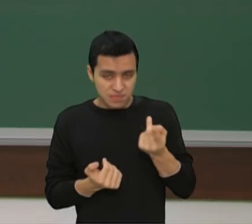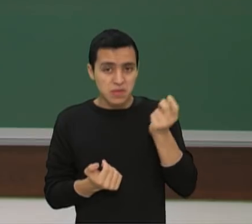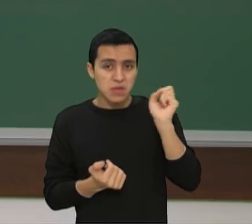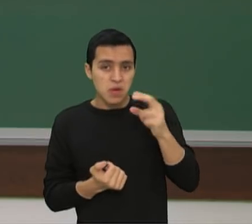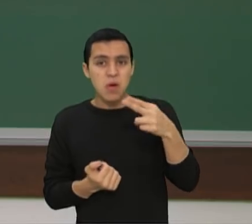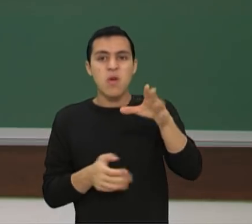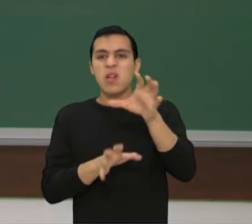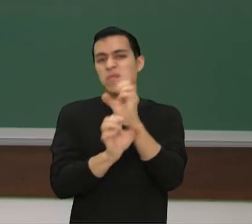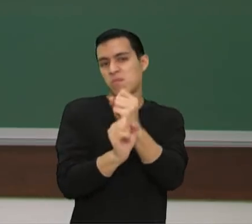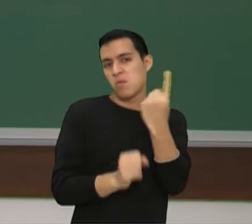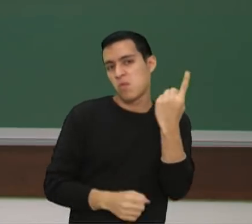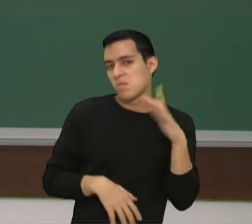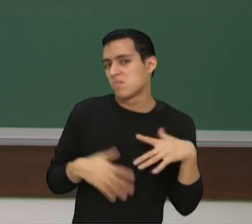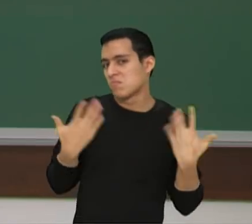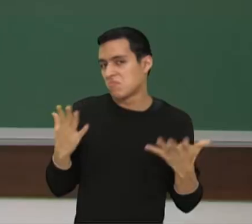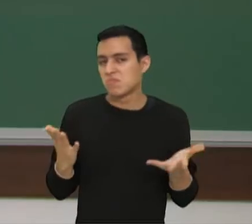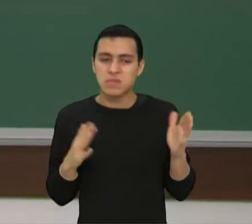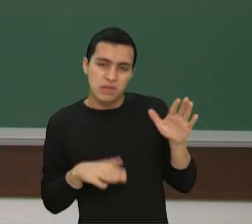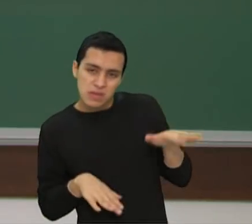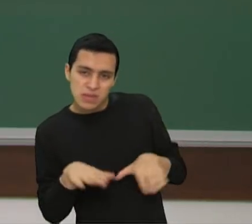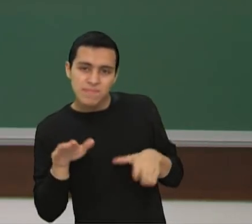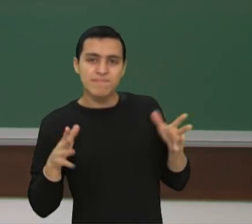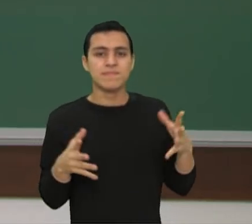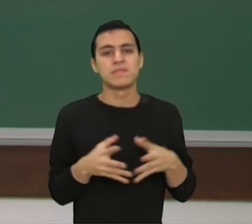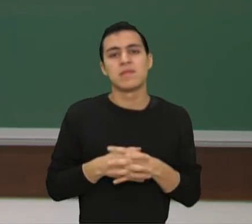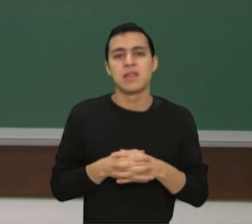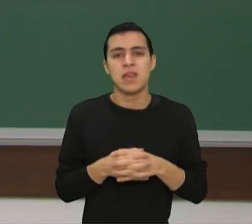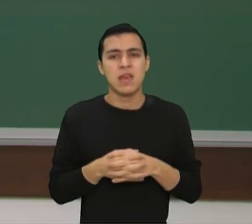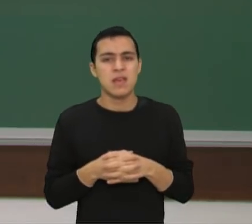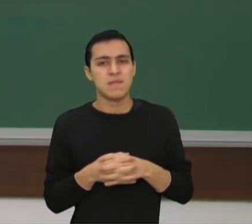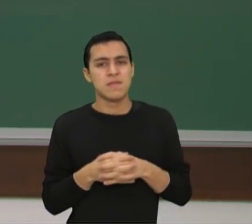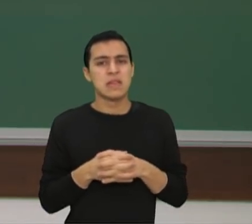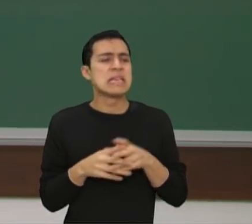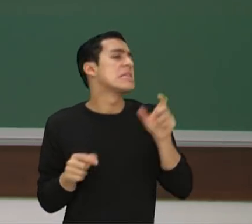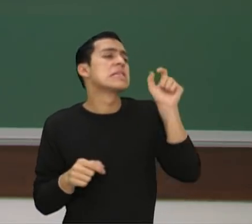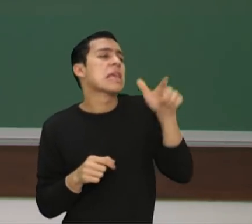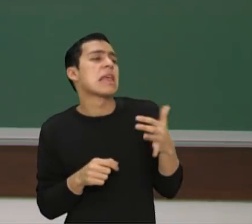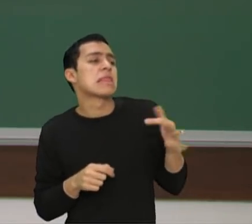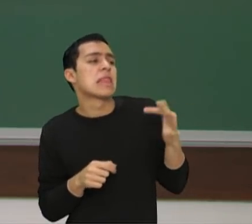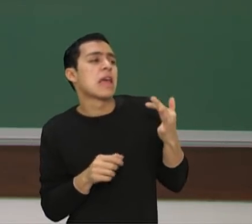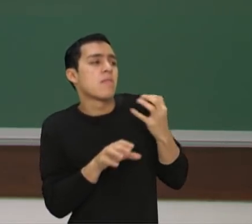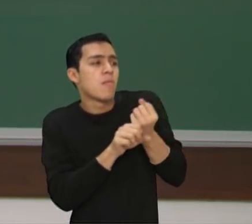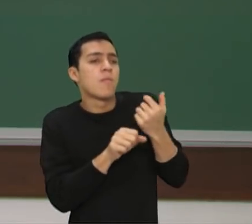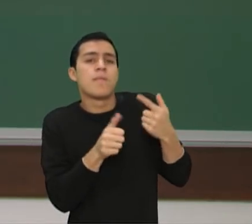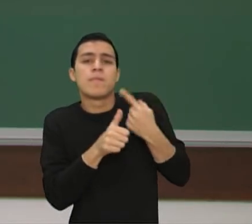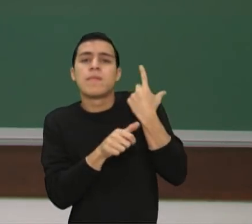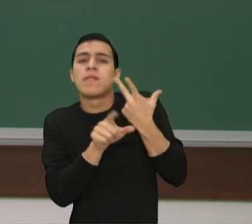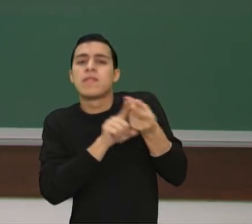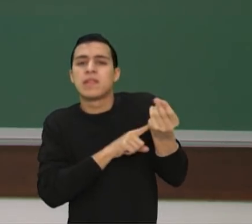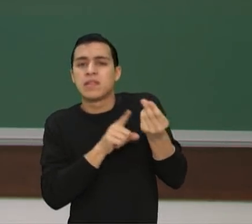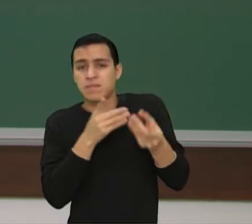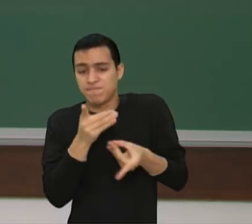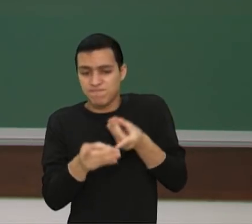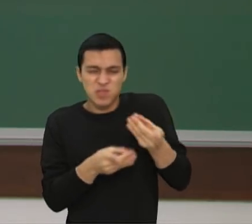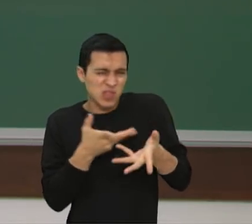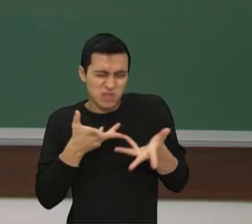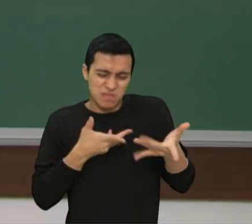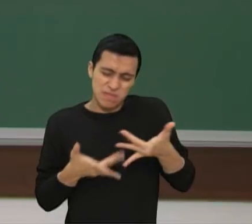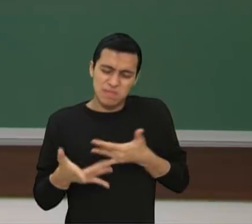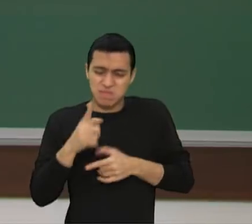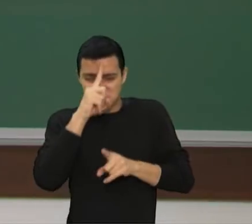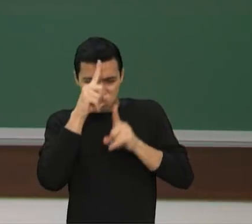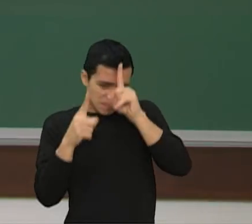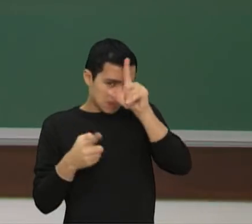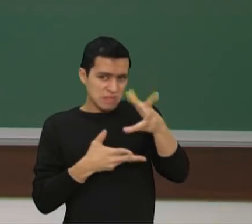faz um ponto. Então, vai por pontos. Vamos fazer o jogo, quem fizer 10 pontos primeiro ganha. Então, ele é um jogo bem dinâmico, você vai fazendo